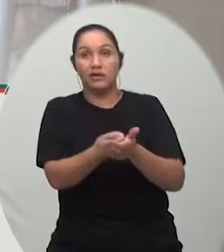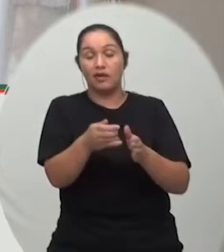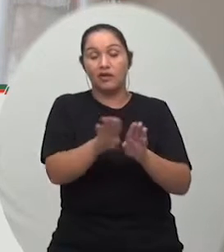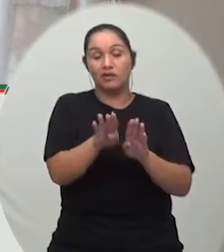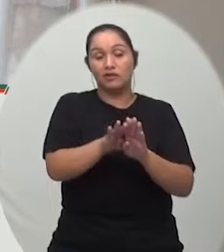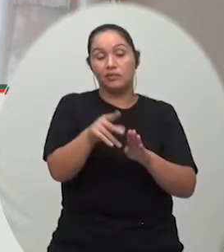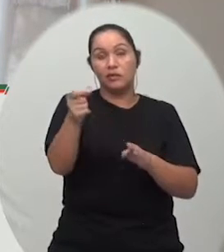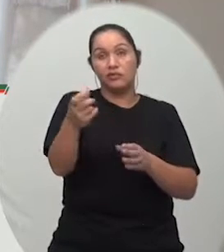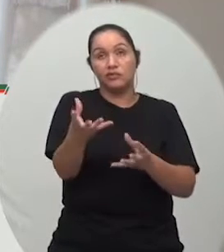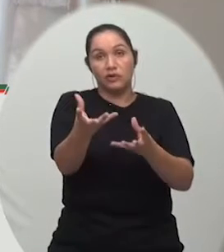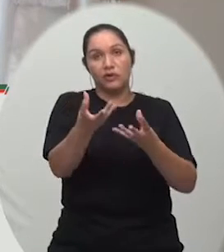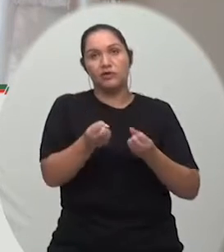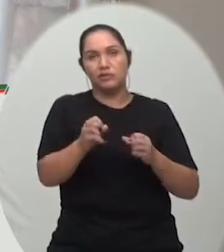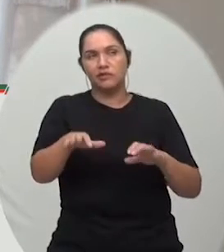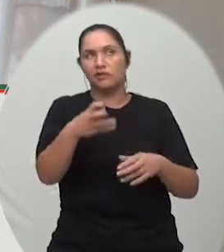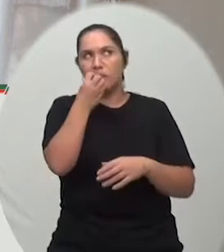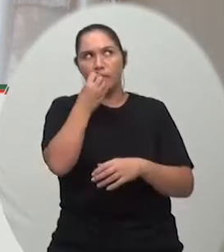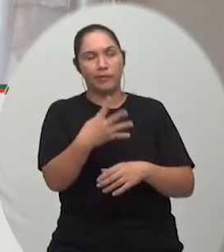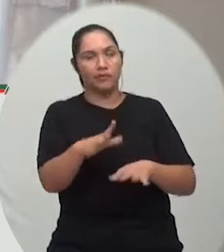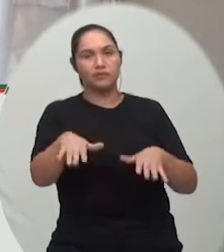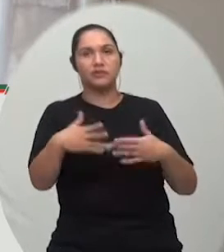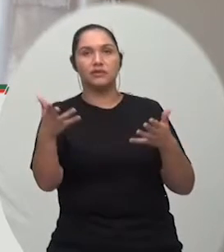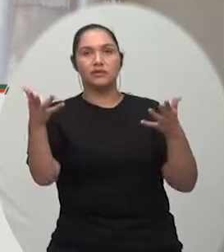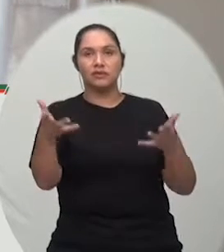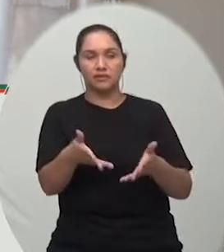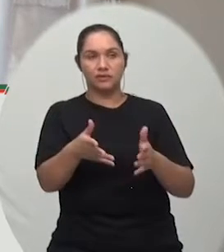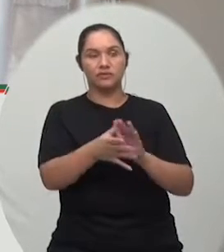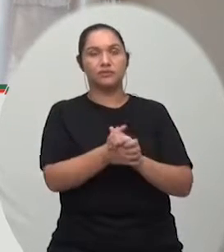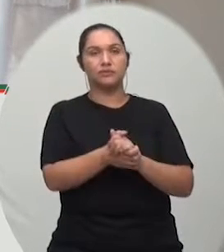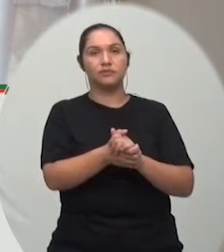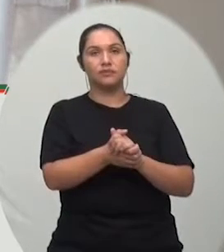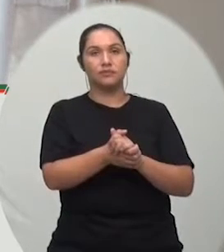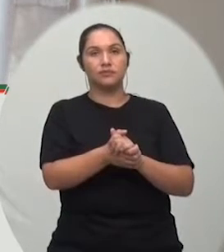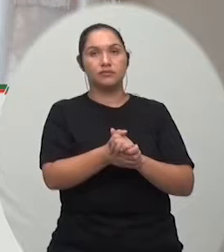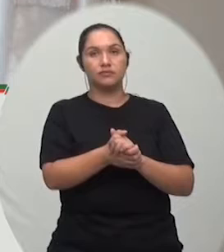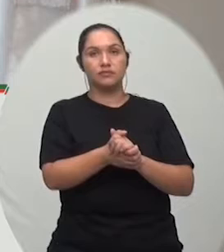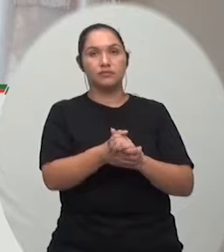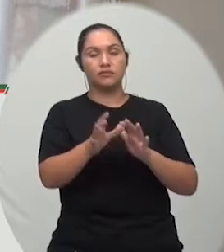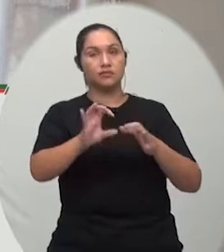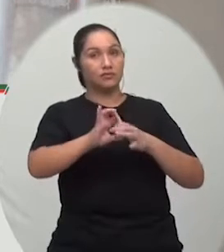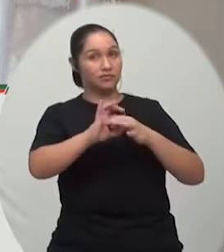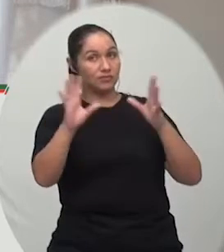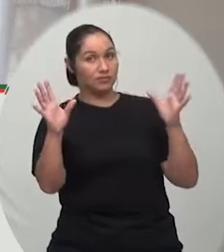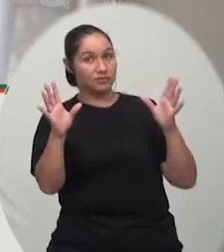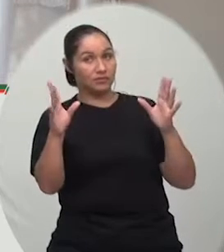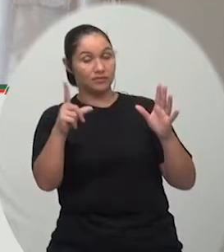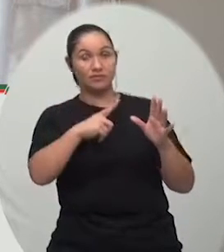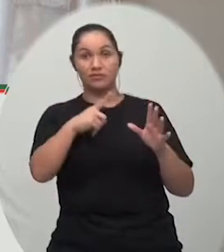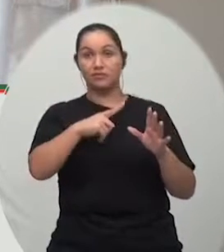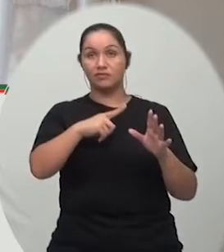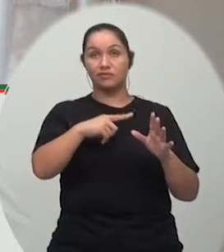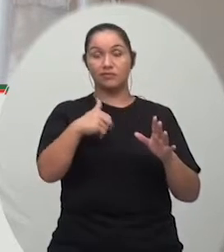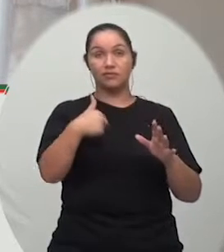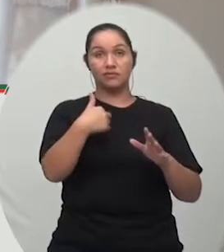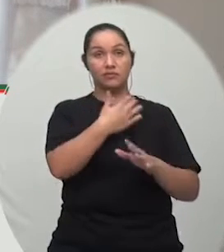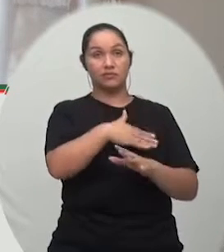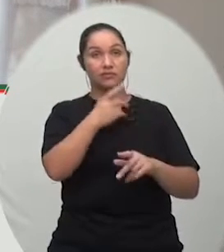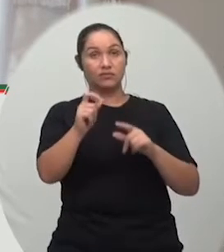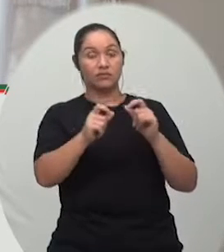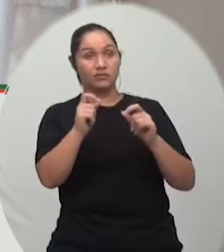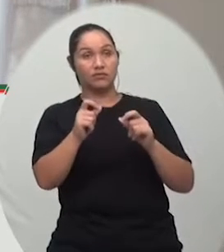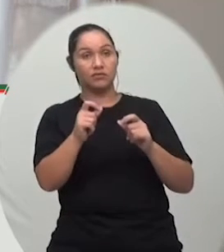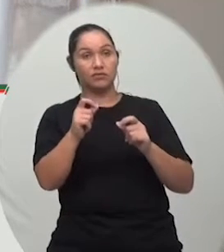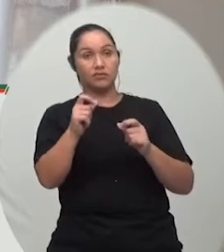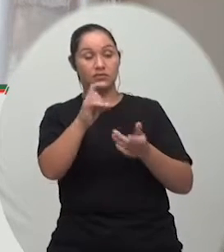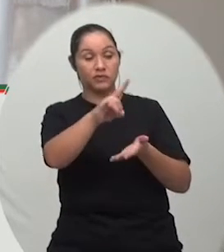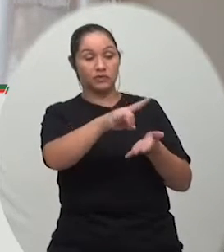foi muito bom, né? Então, aproveitando essa oportunidade, né, dessa abertura que houve, então essa lista que eu estou pedindo, que é